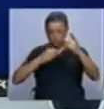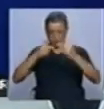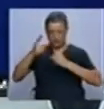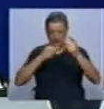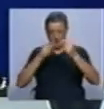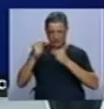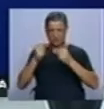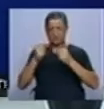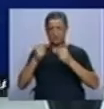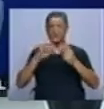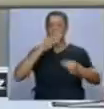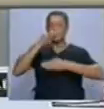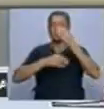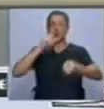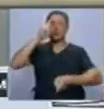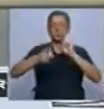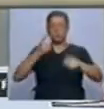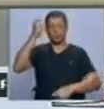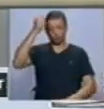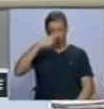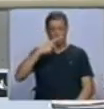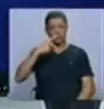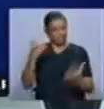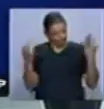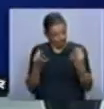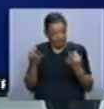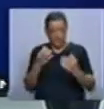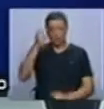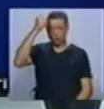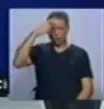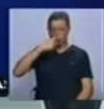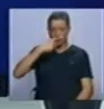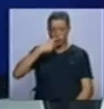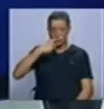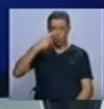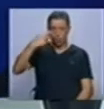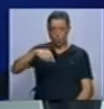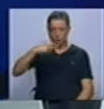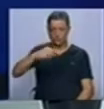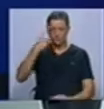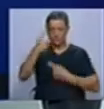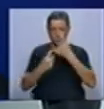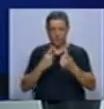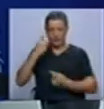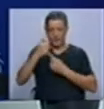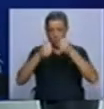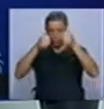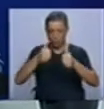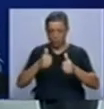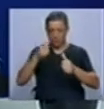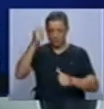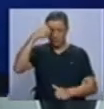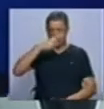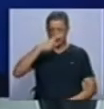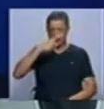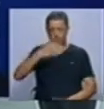peculiares. O que é que nos falas? Histórias, no fundo, precisamente. E olha, histórias ancestrais. E como qualquer boa história, começam com Era uma